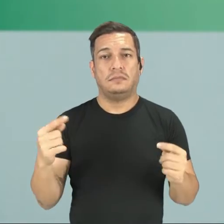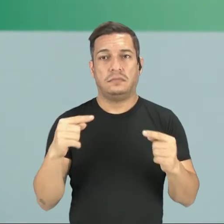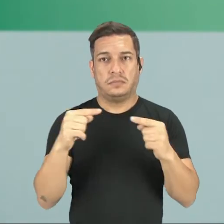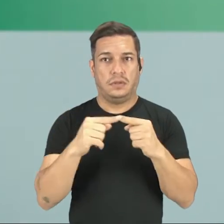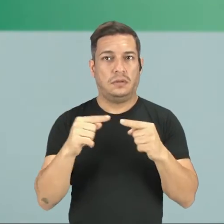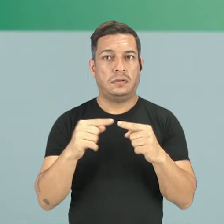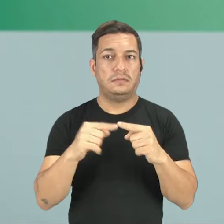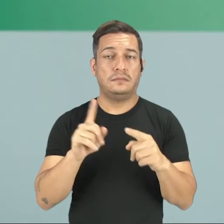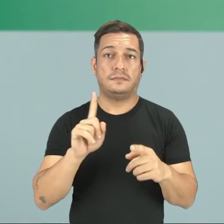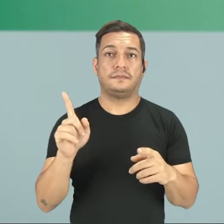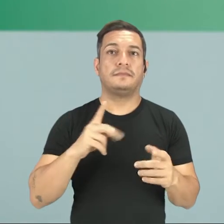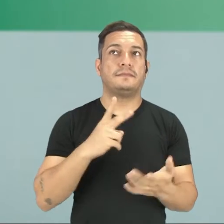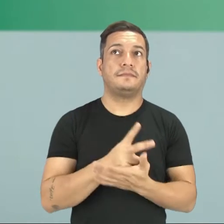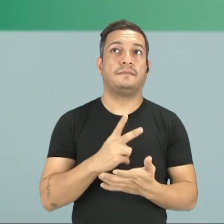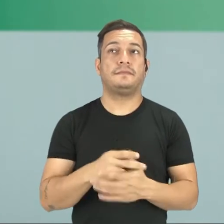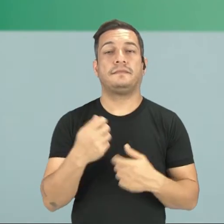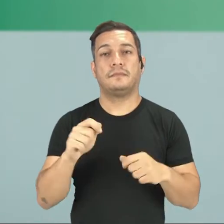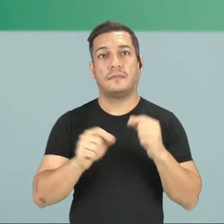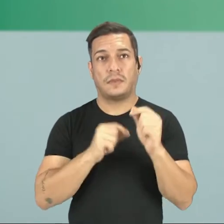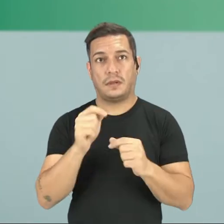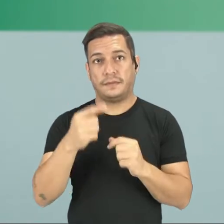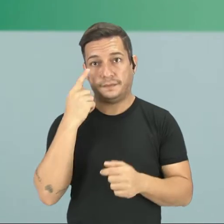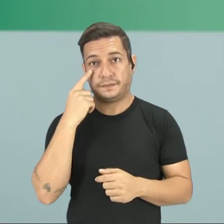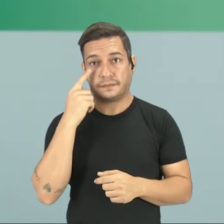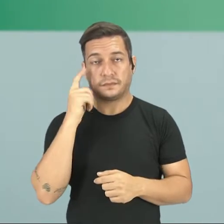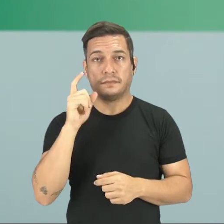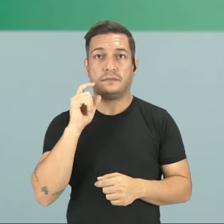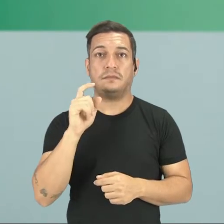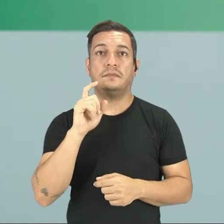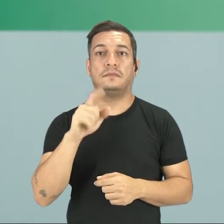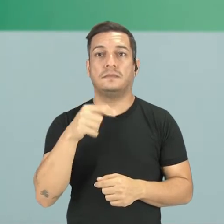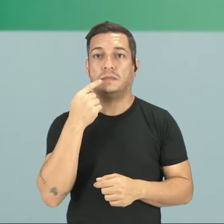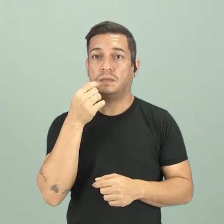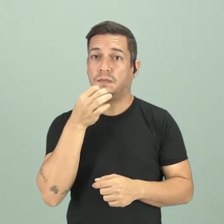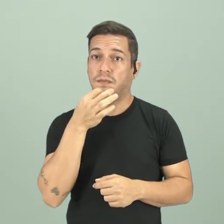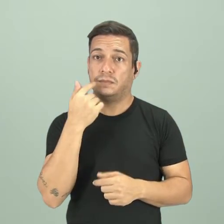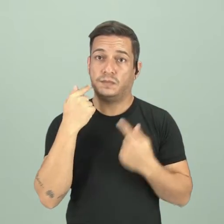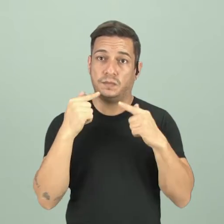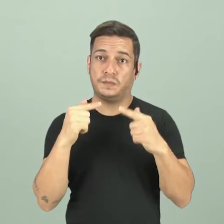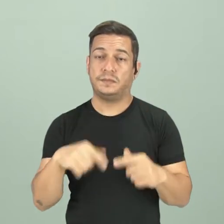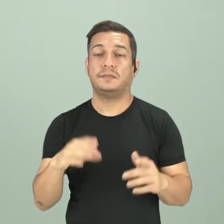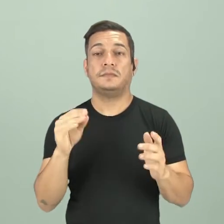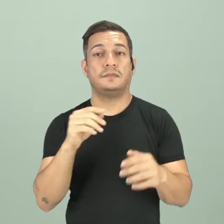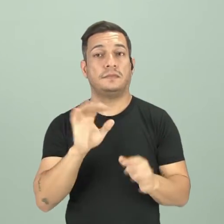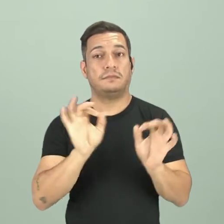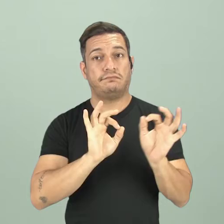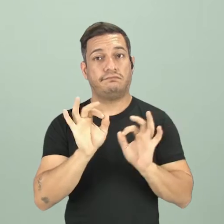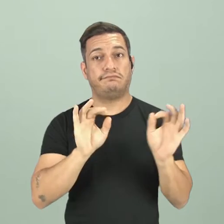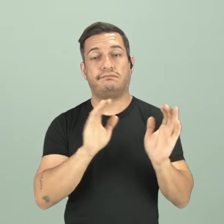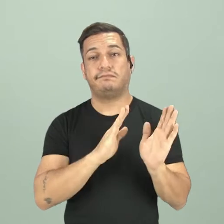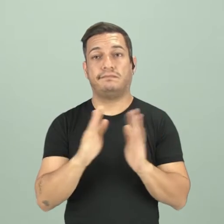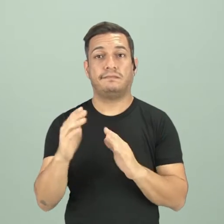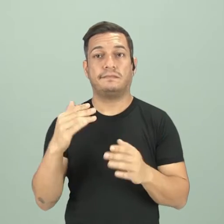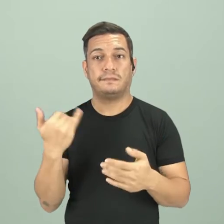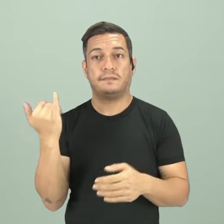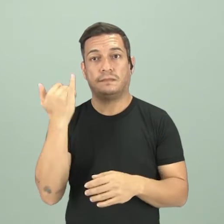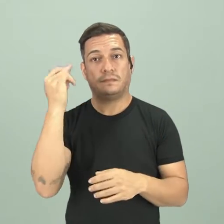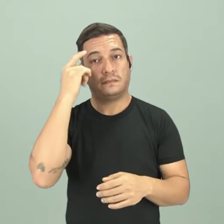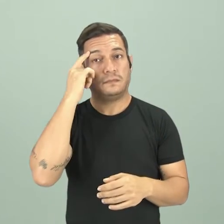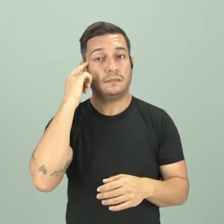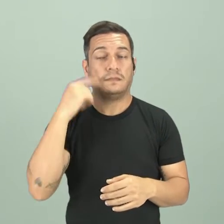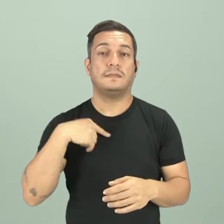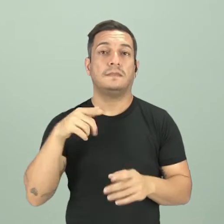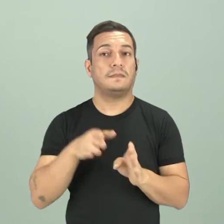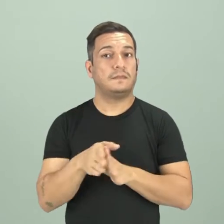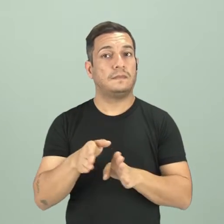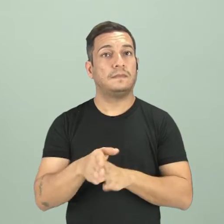momento, tá? Então sempre você vai julgar esses argumentos e colocar ali na ordem que for mais relevante para você. Tudo bem? Isso aqui são só